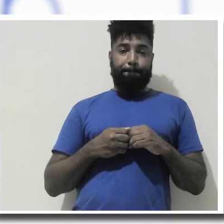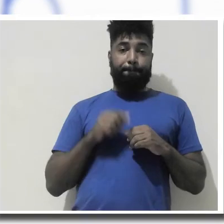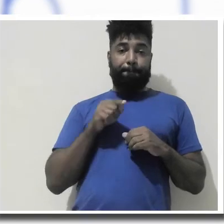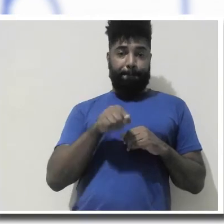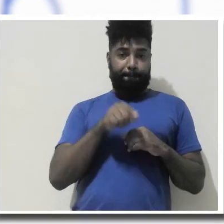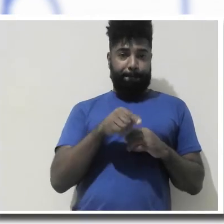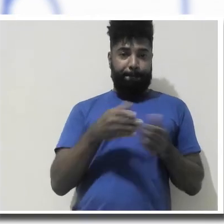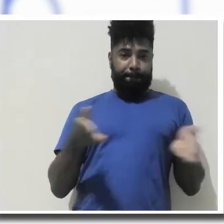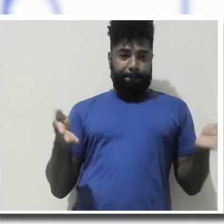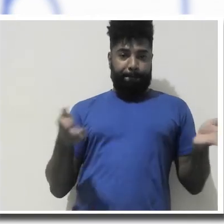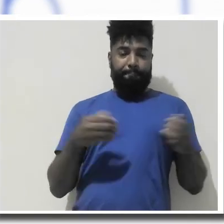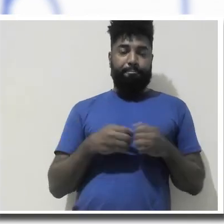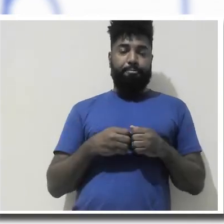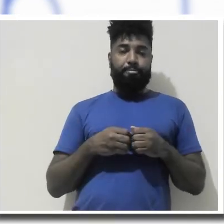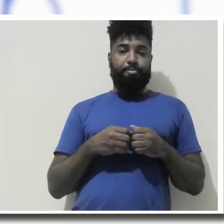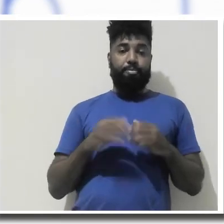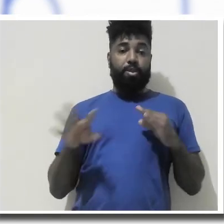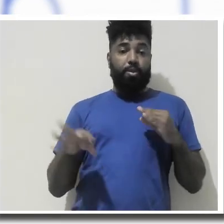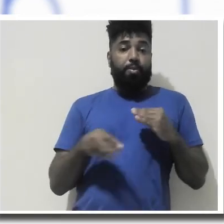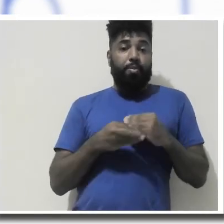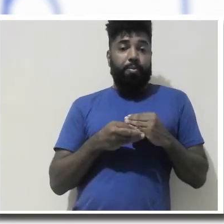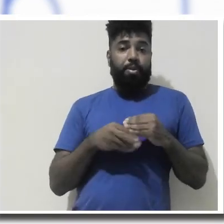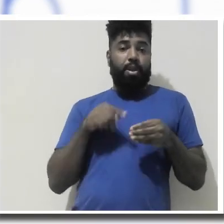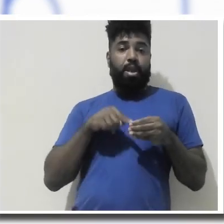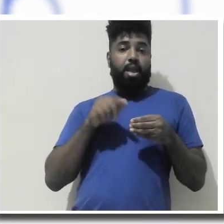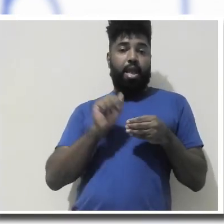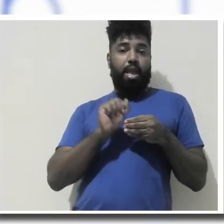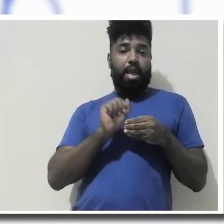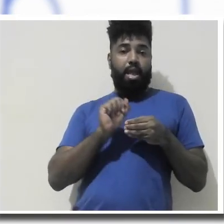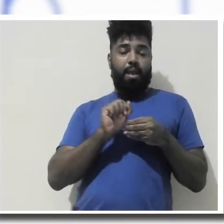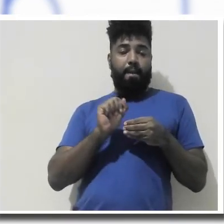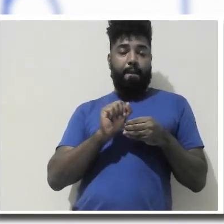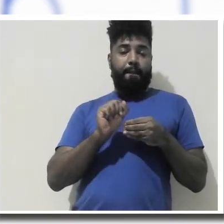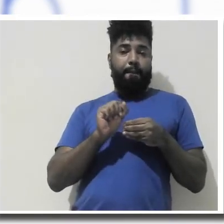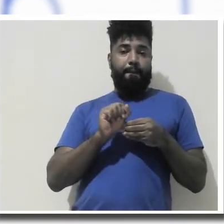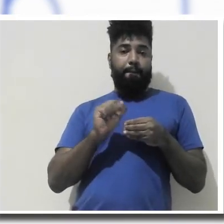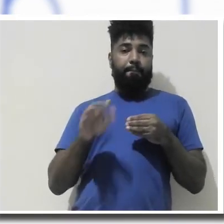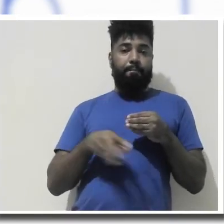e esse aqui, complementar de A, eu tenho